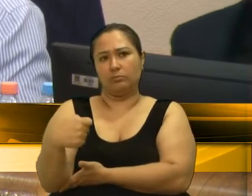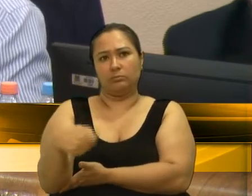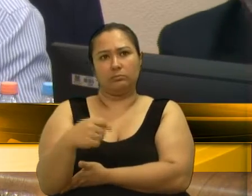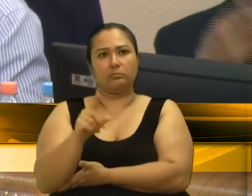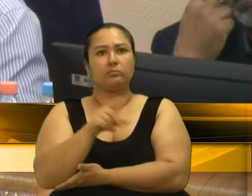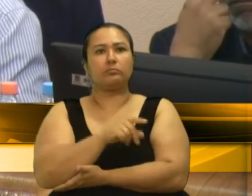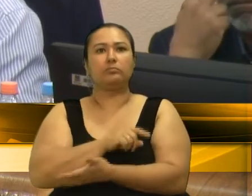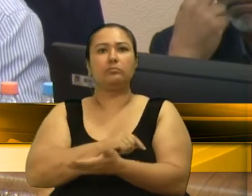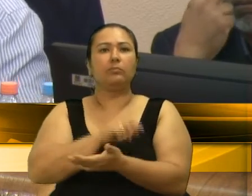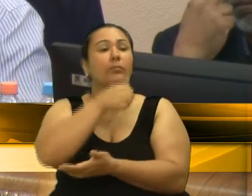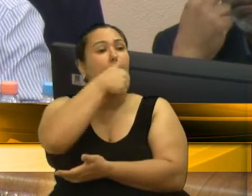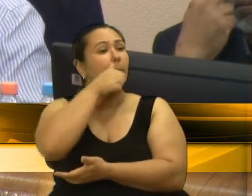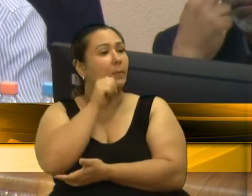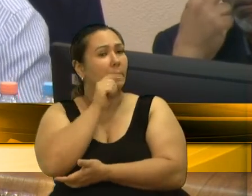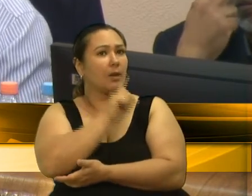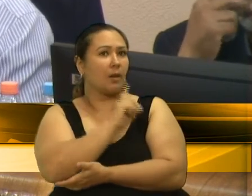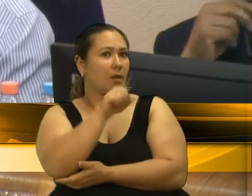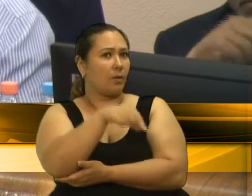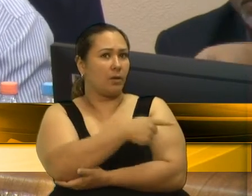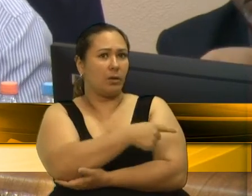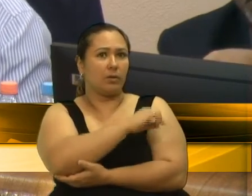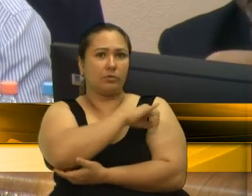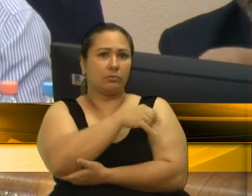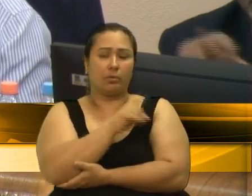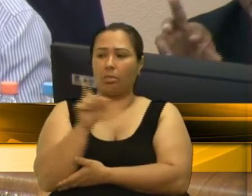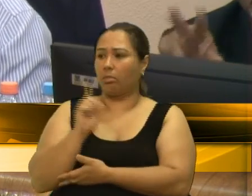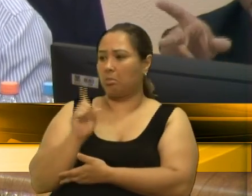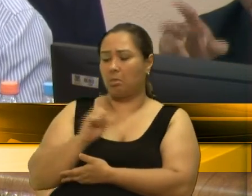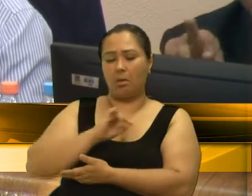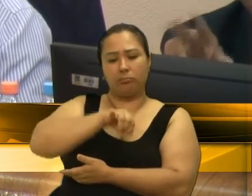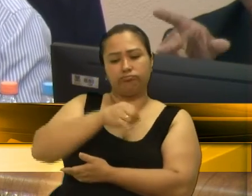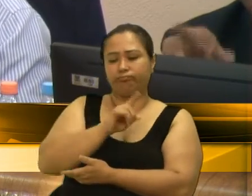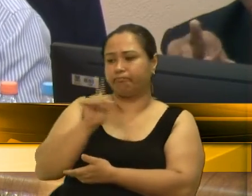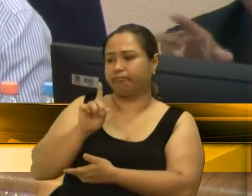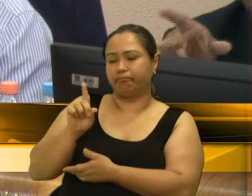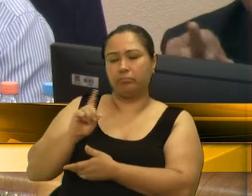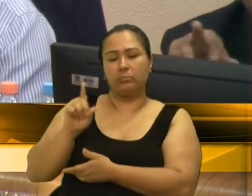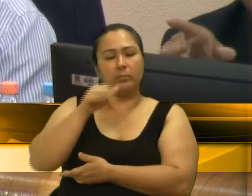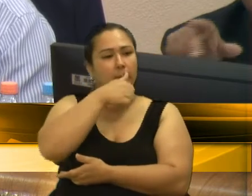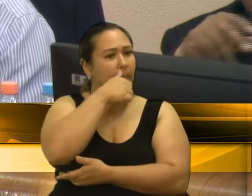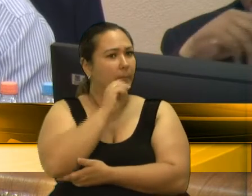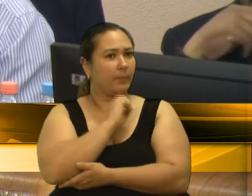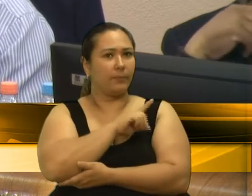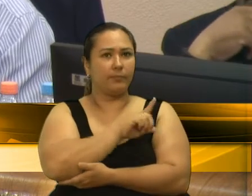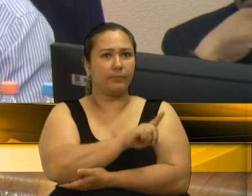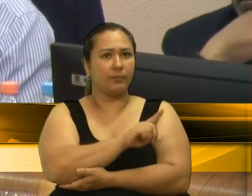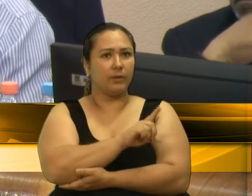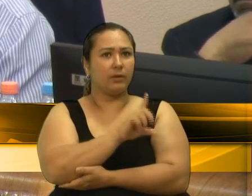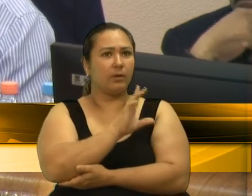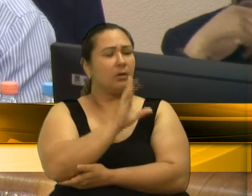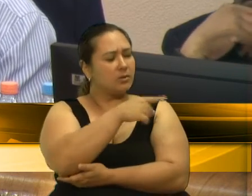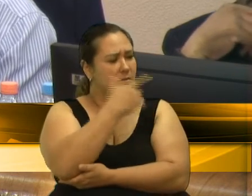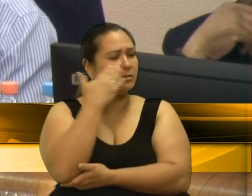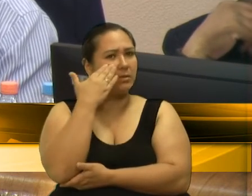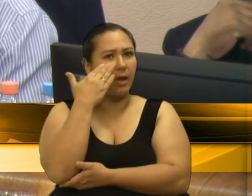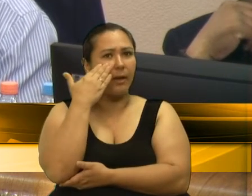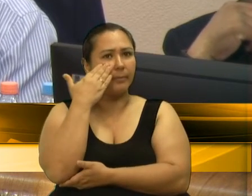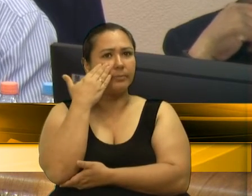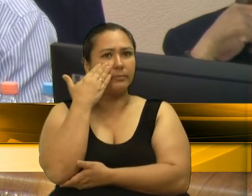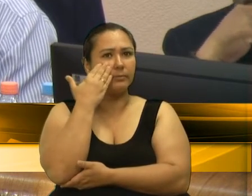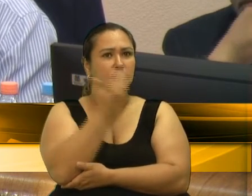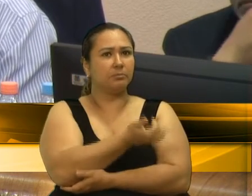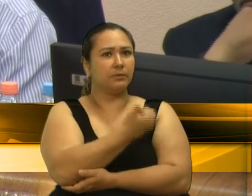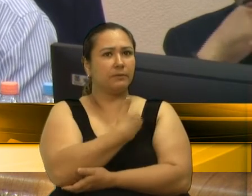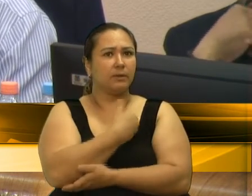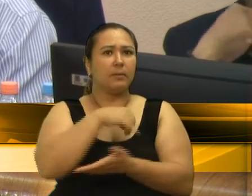Vereadora Paula, não é o caso? Senhor Joemir, não, não é o caso. Vereadora Paula, Vossa Senhoria sabe precisar se na